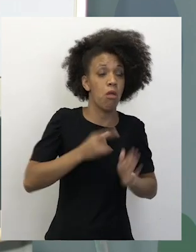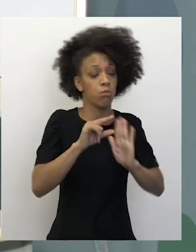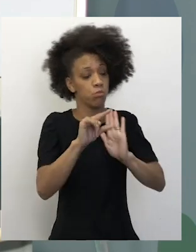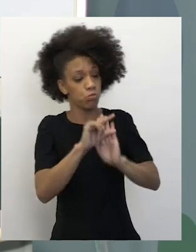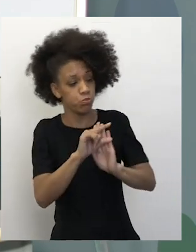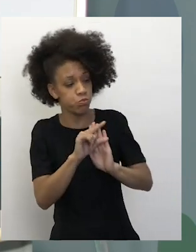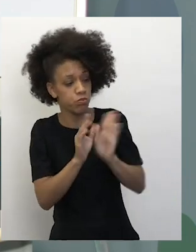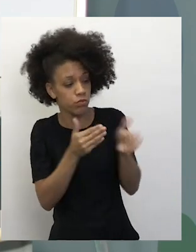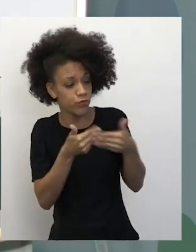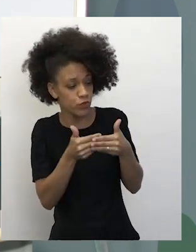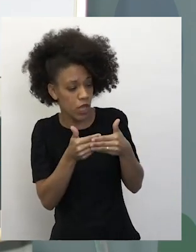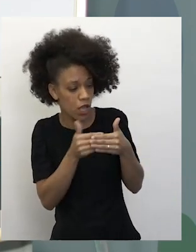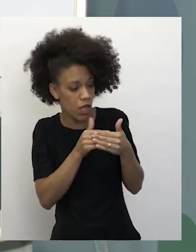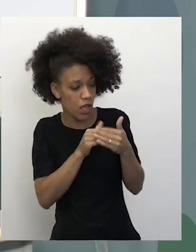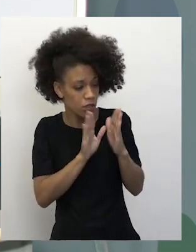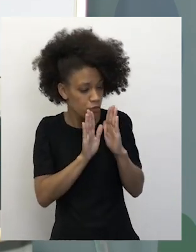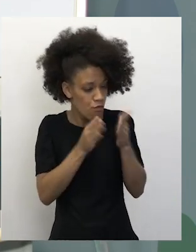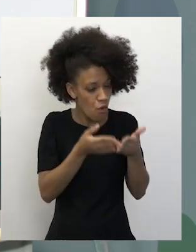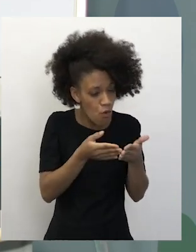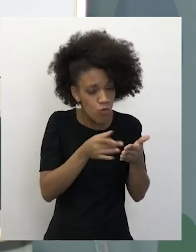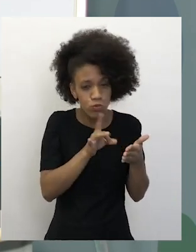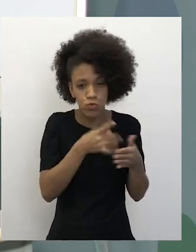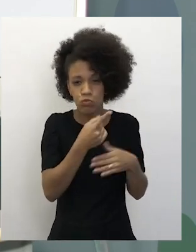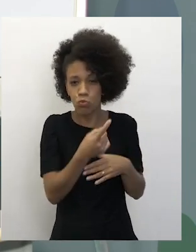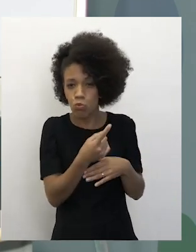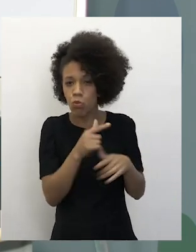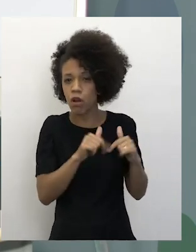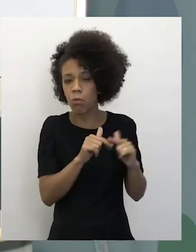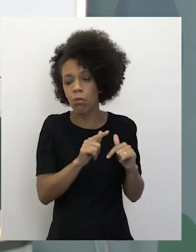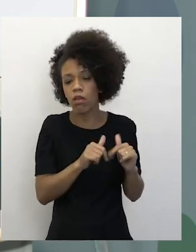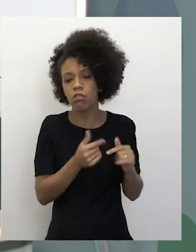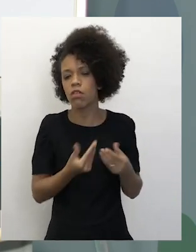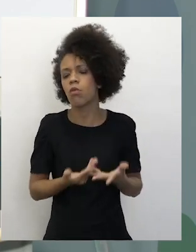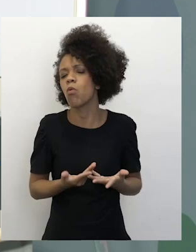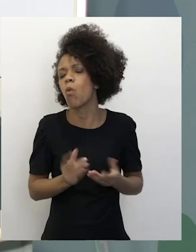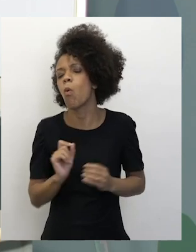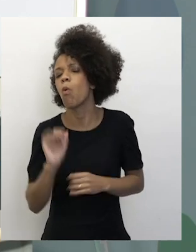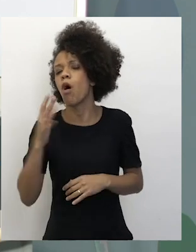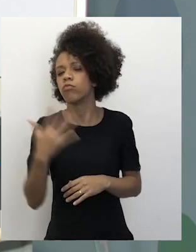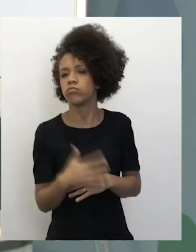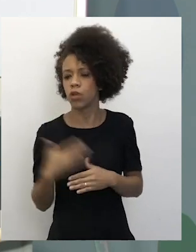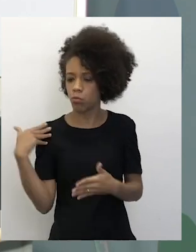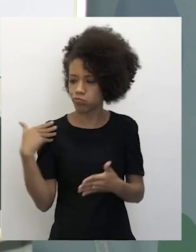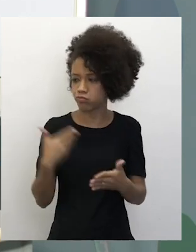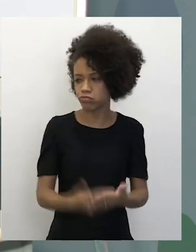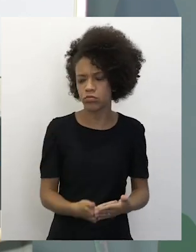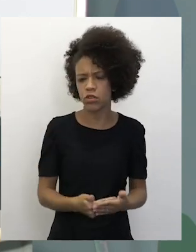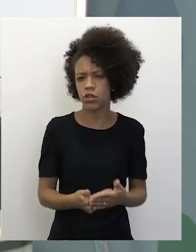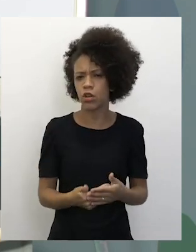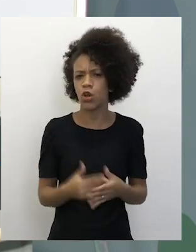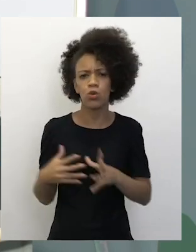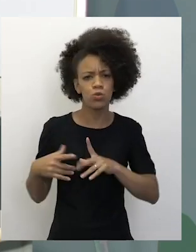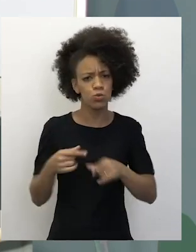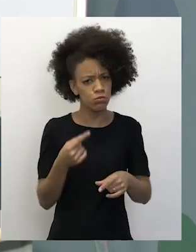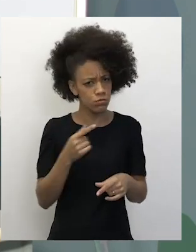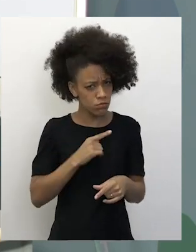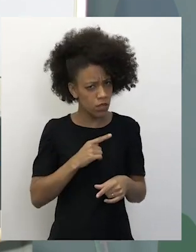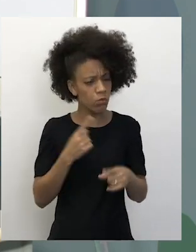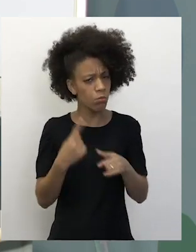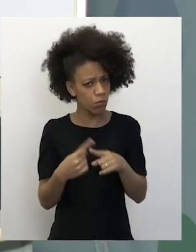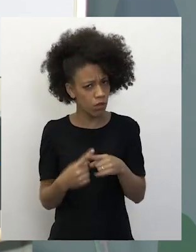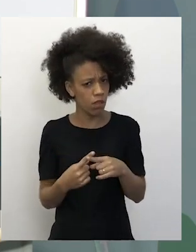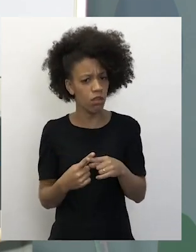fechada de quando é o soneto e qual era o momento histórico Então seja tudo isso é um porque tá é então